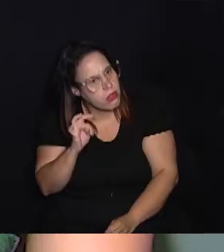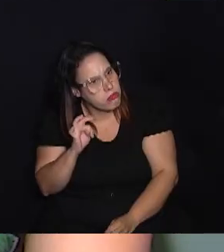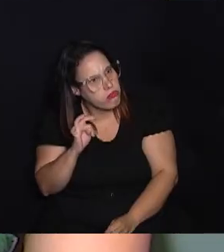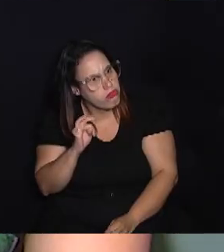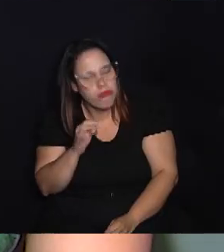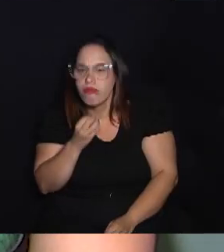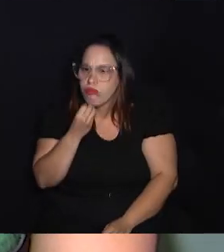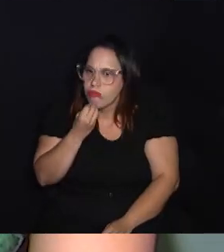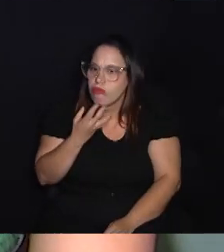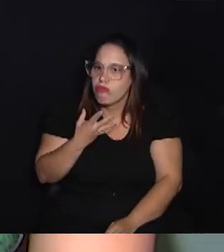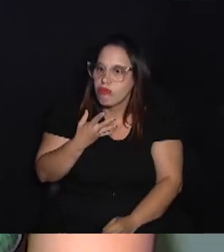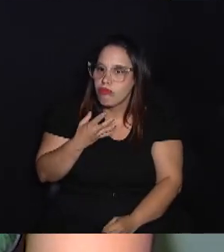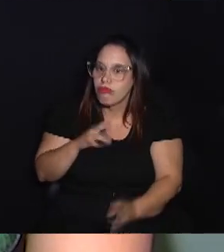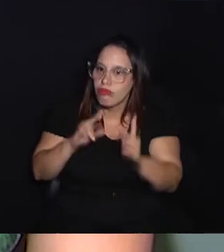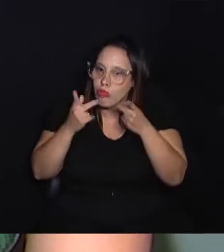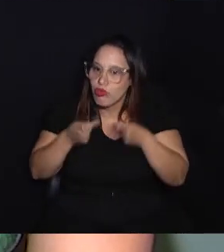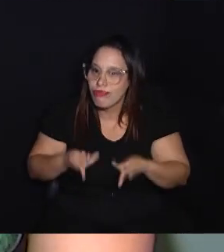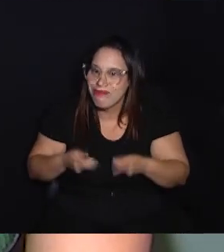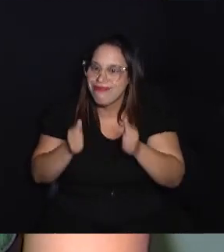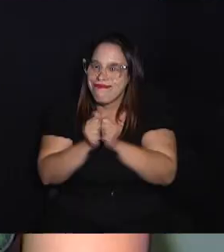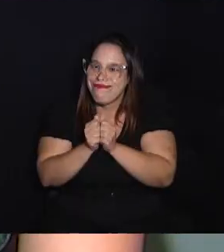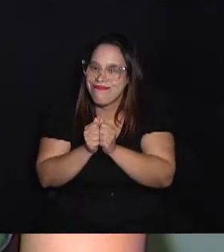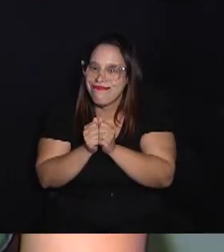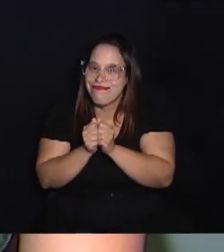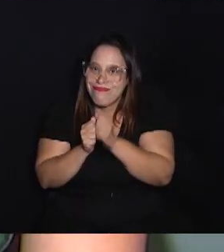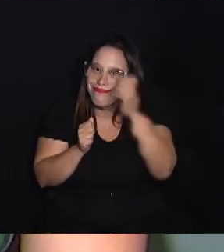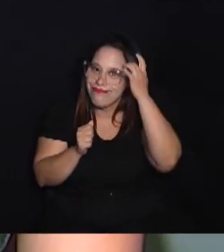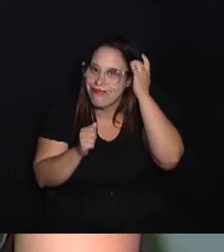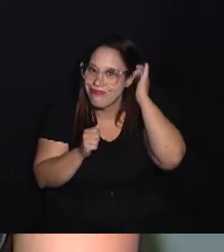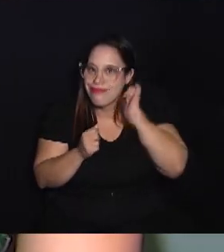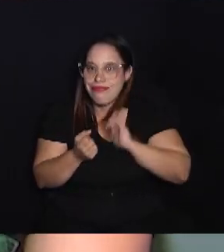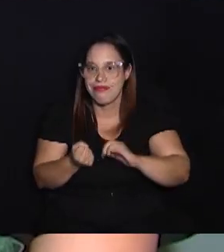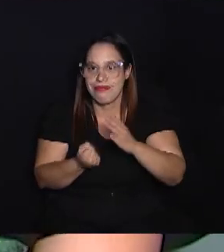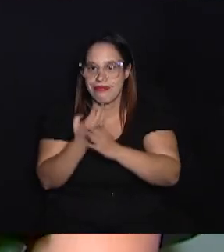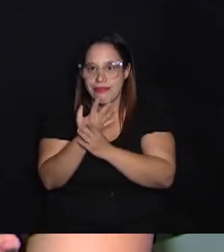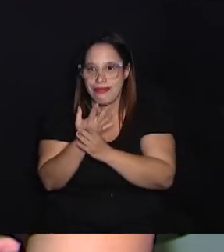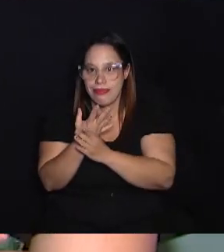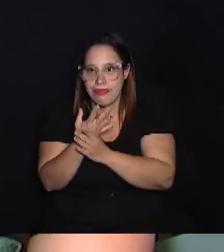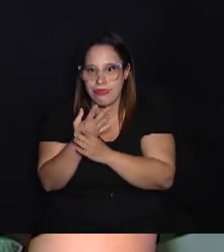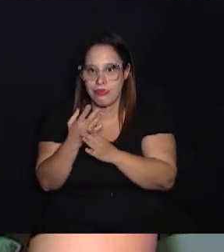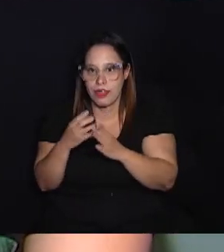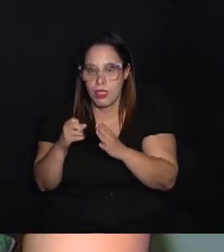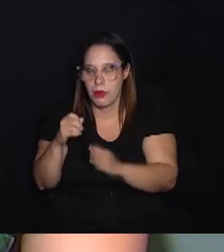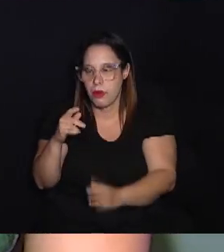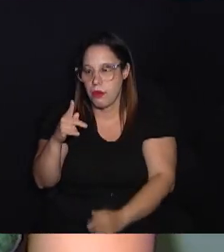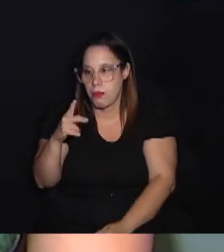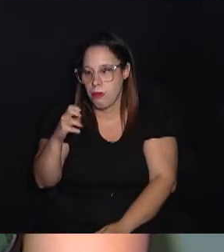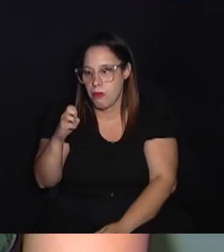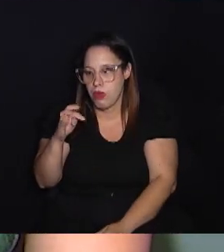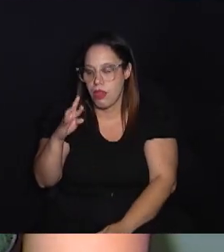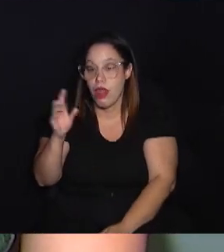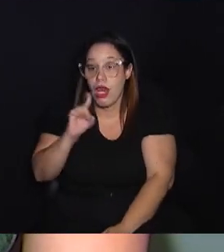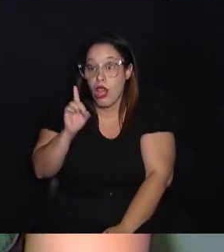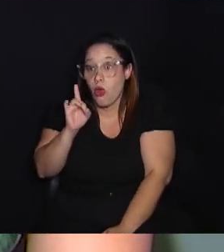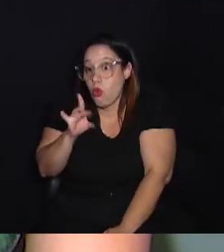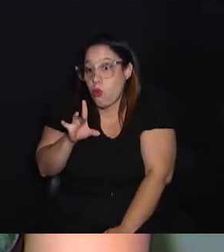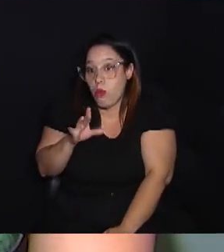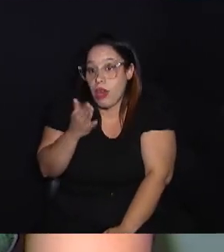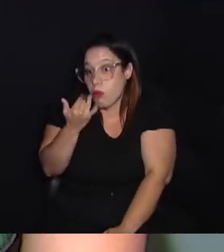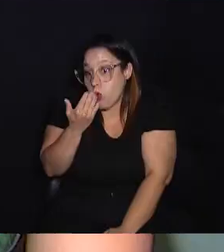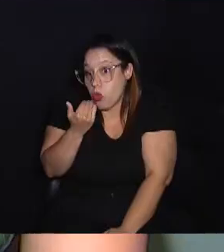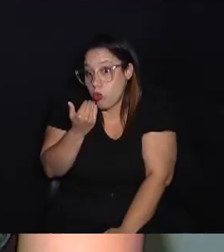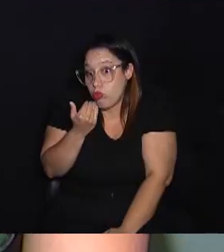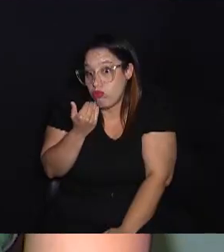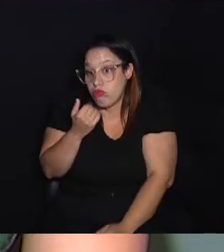muito boa com o humano. E aí, a partir disso, começaram a ser criados os coelhos para a área pet e não mais para o consumo, né? Então, a